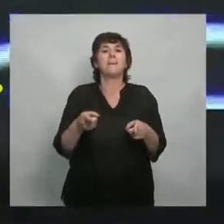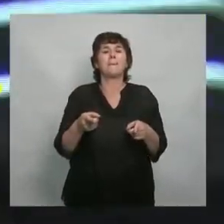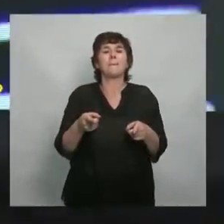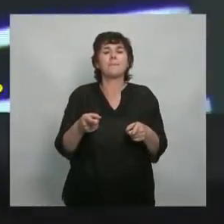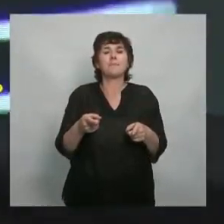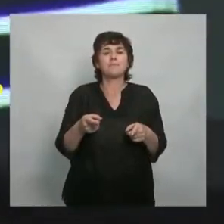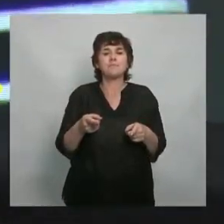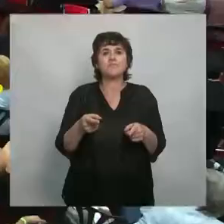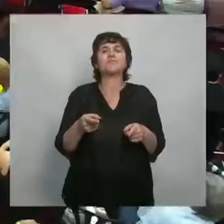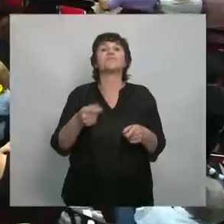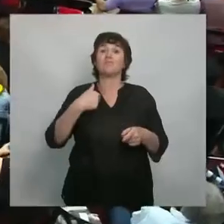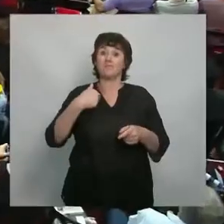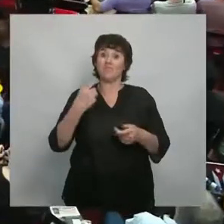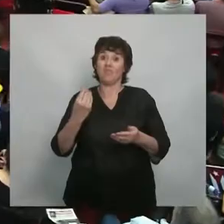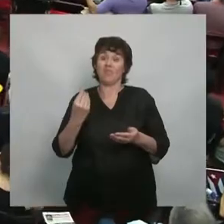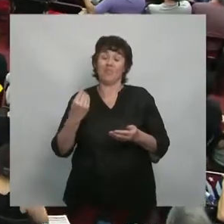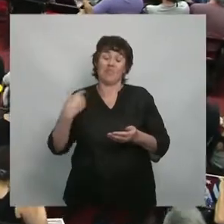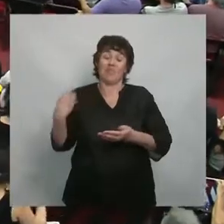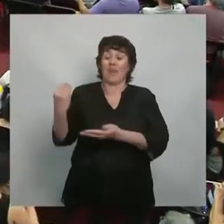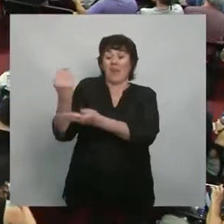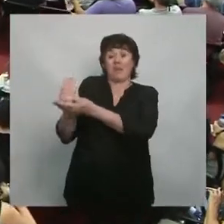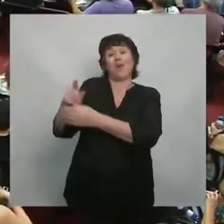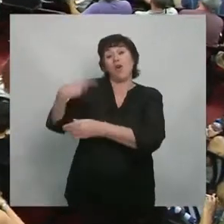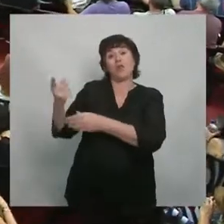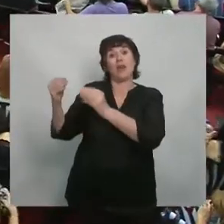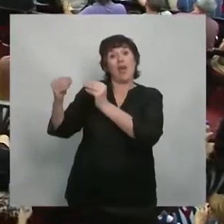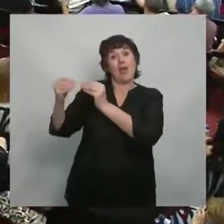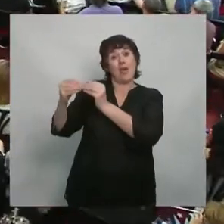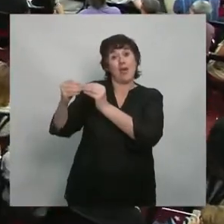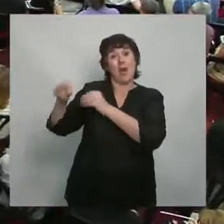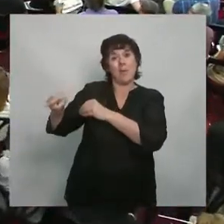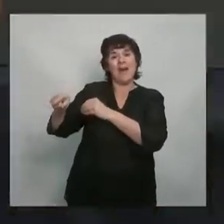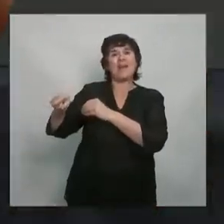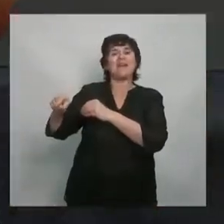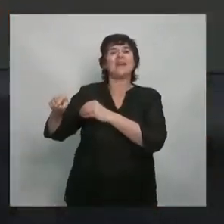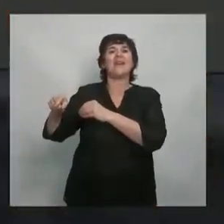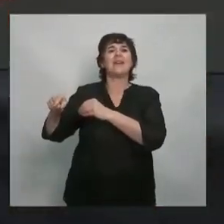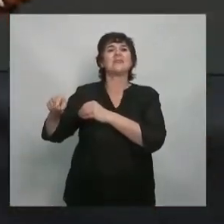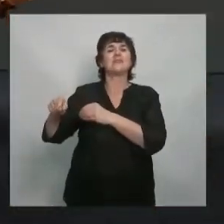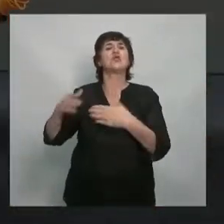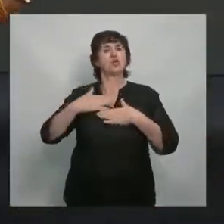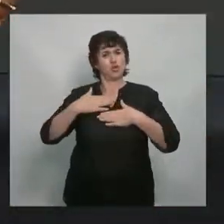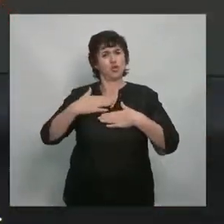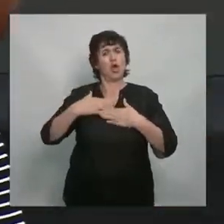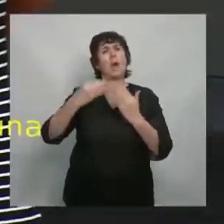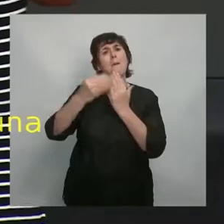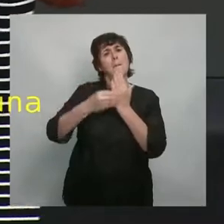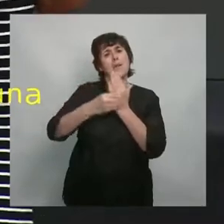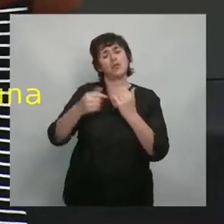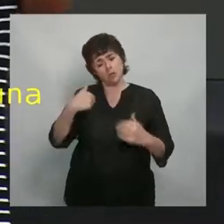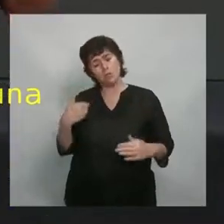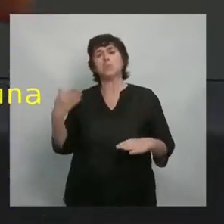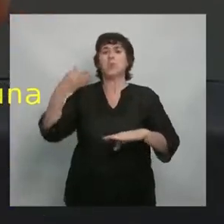ministra feita em Brasília ao ar livre. Eu, como ministra, vou à posse